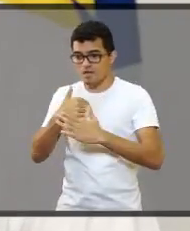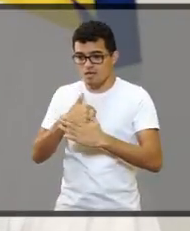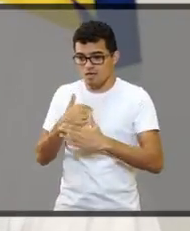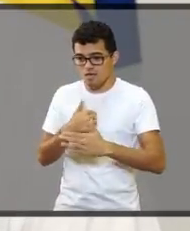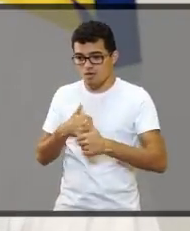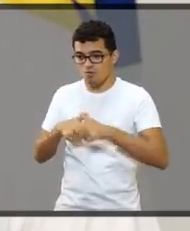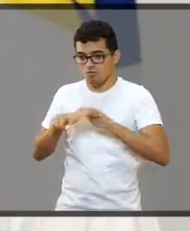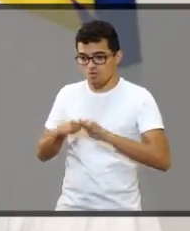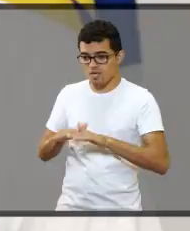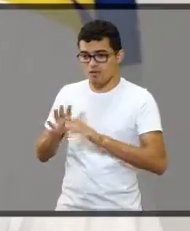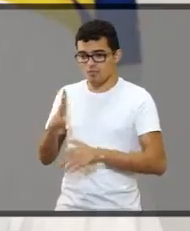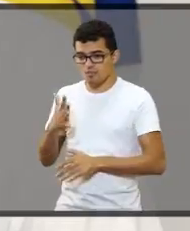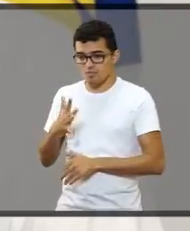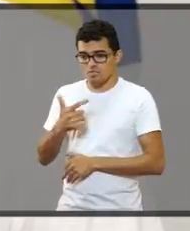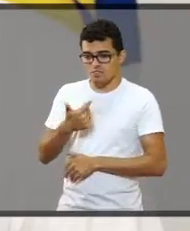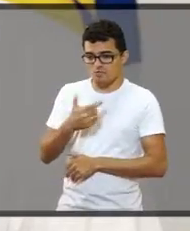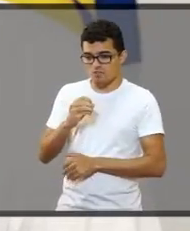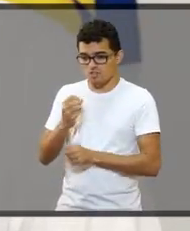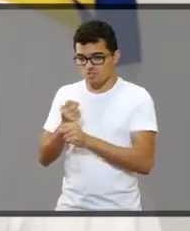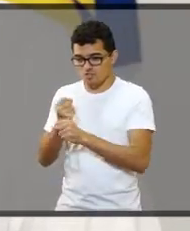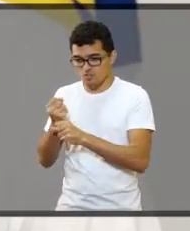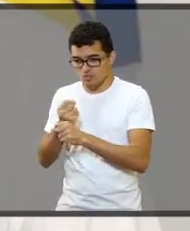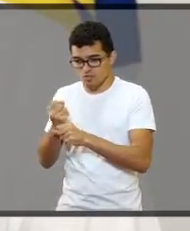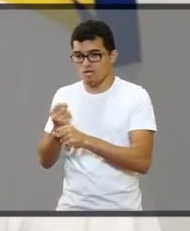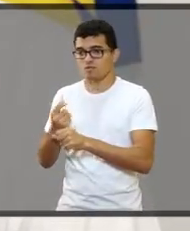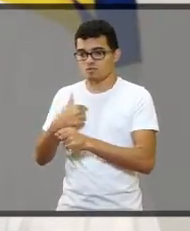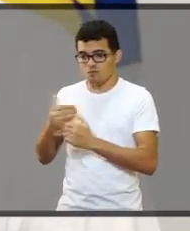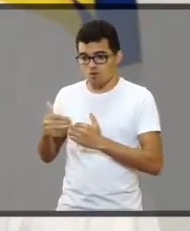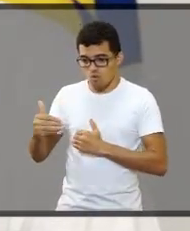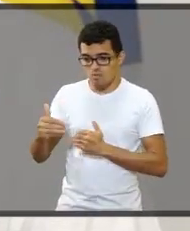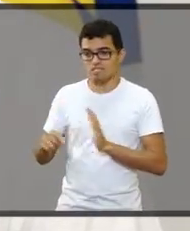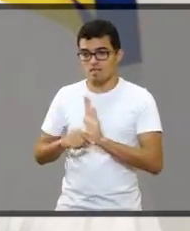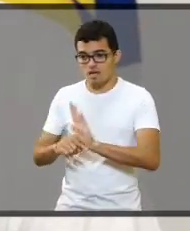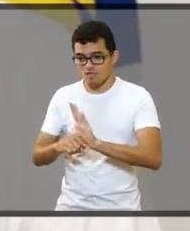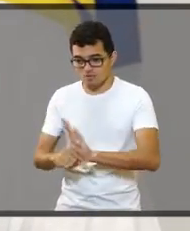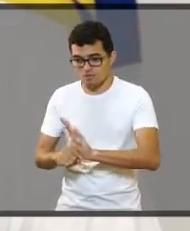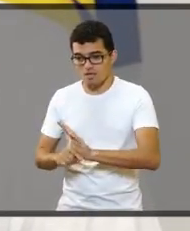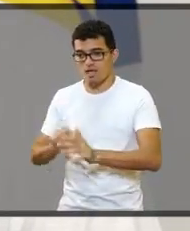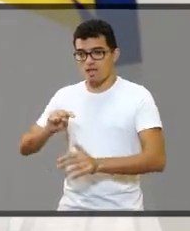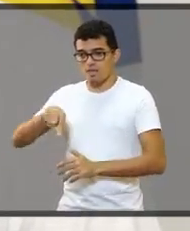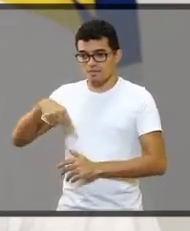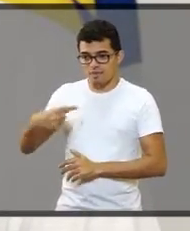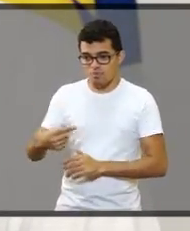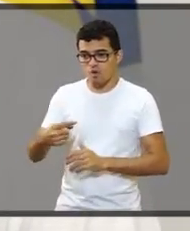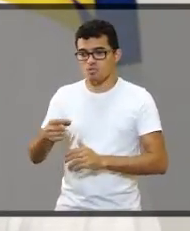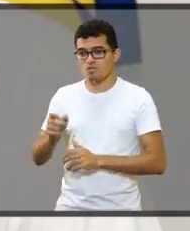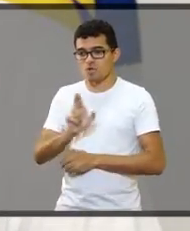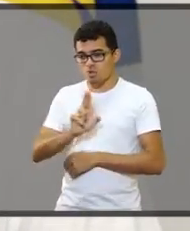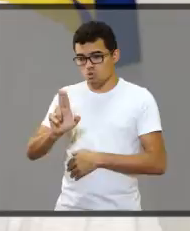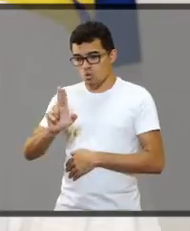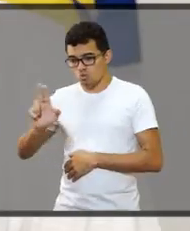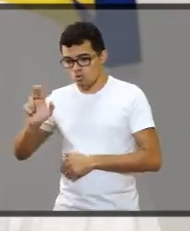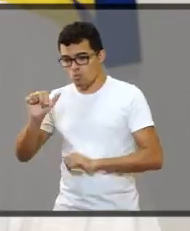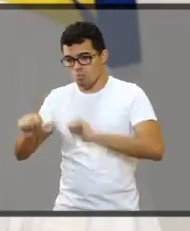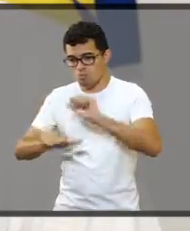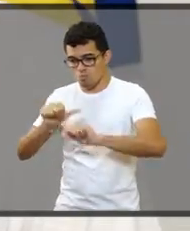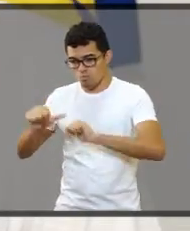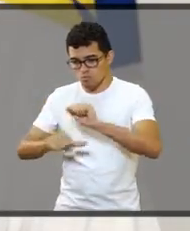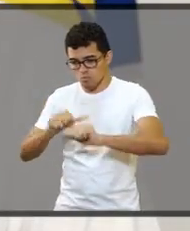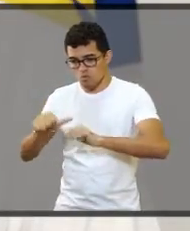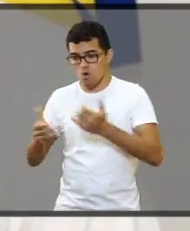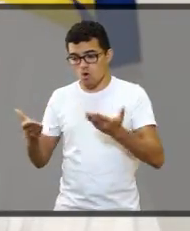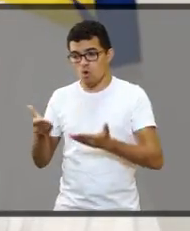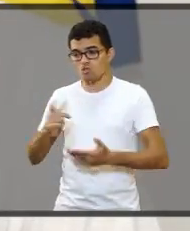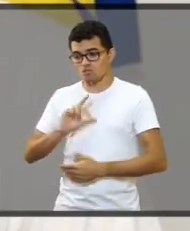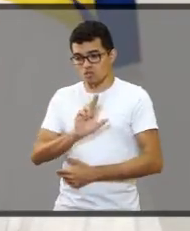20 anos. Comecei como ajudante dessa empresa, a Vilmara, depois passou para a atual Arafor, hoje é a Báltica